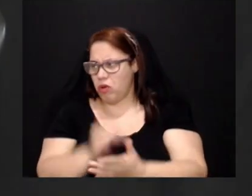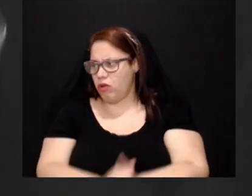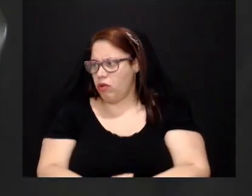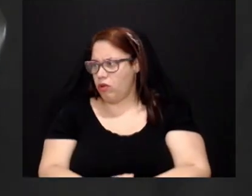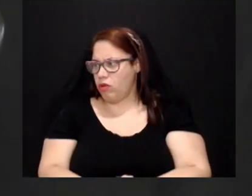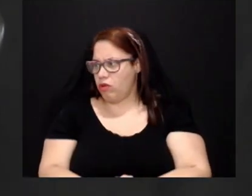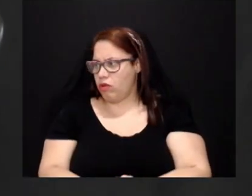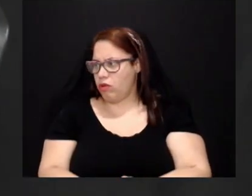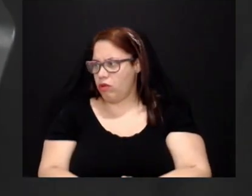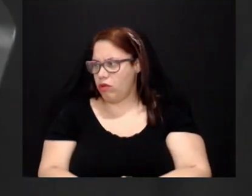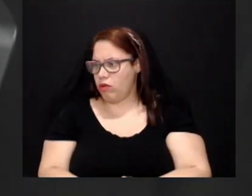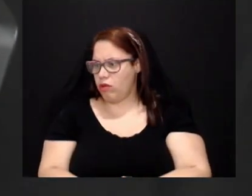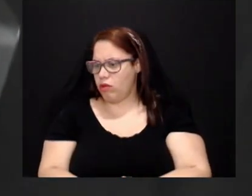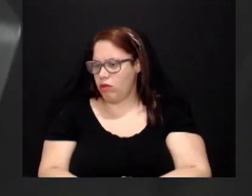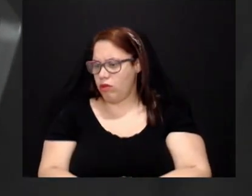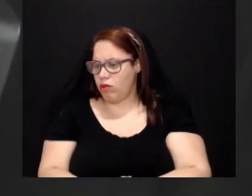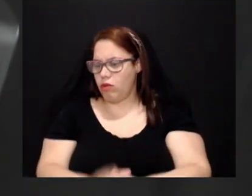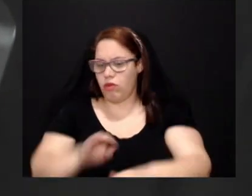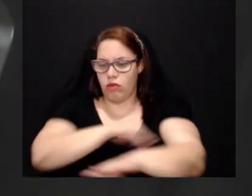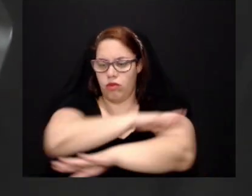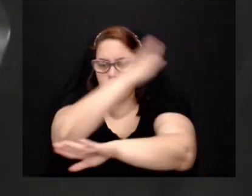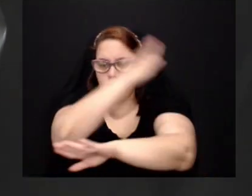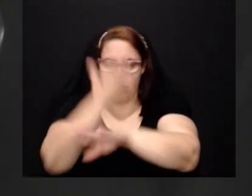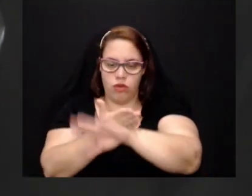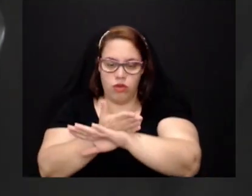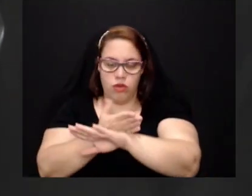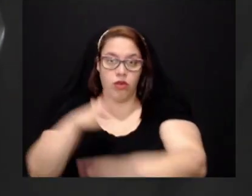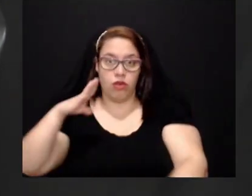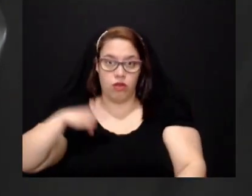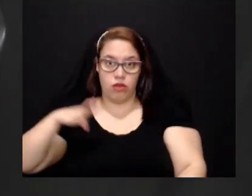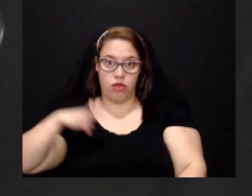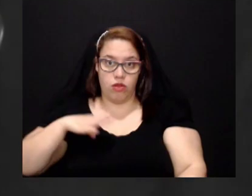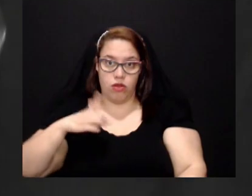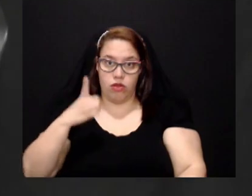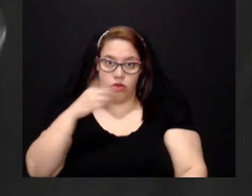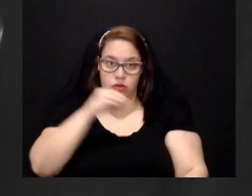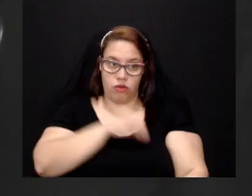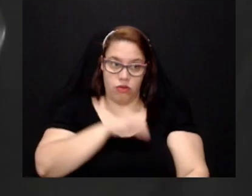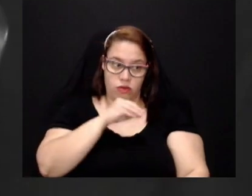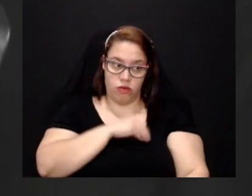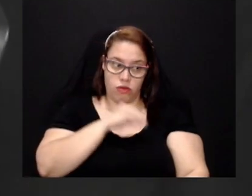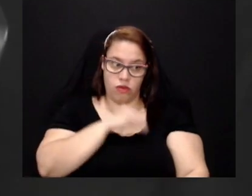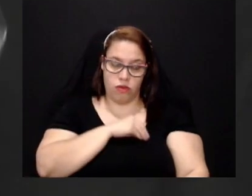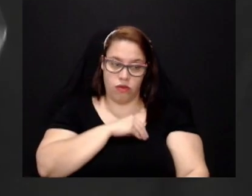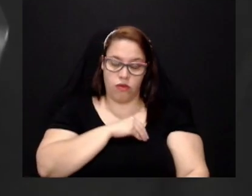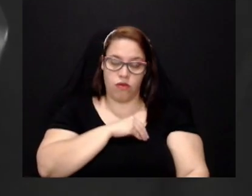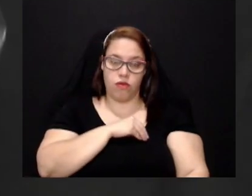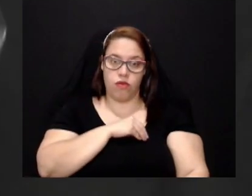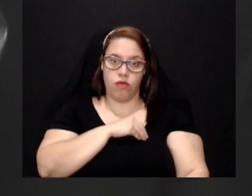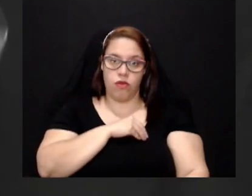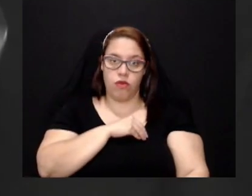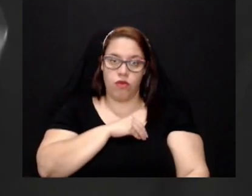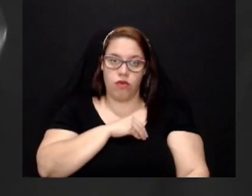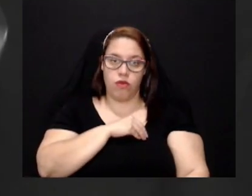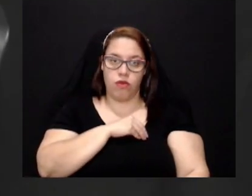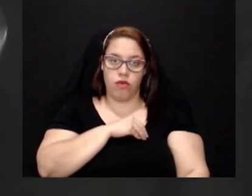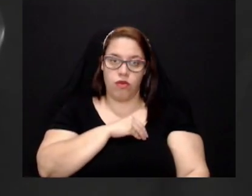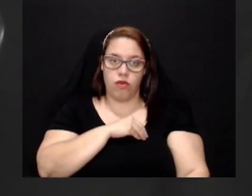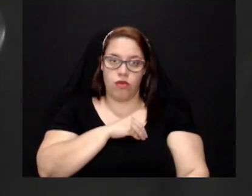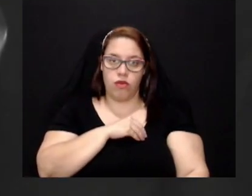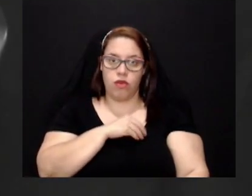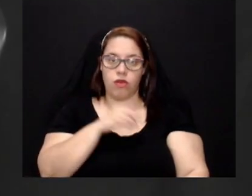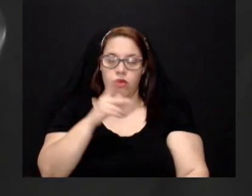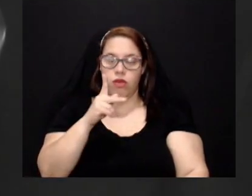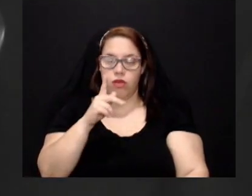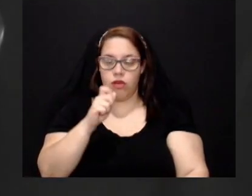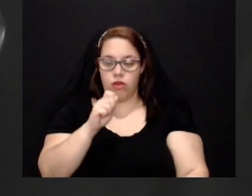Tempo integral, e a gente tinha uma bolsa de um salário mínimo. Então ali dava, antes eu era patrulheira, né? Fui